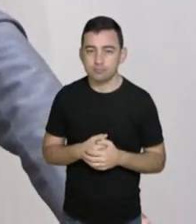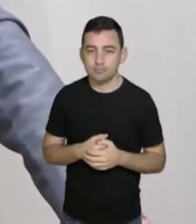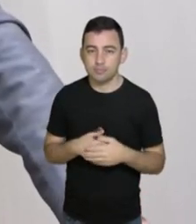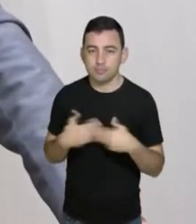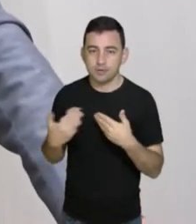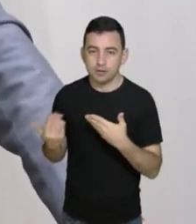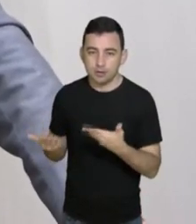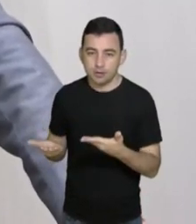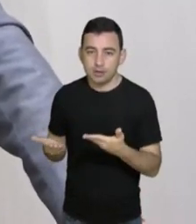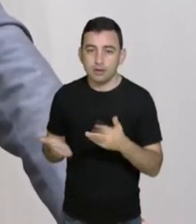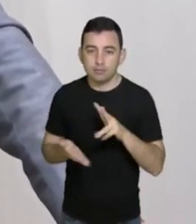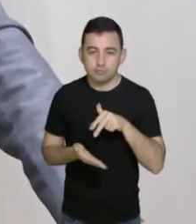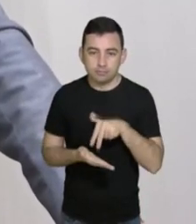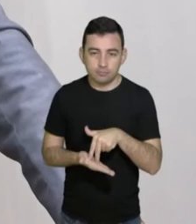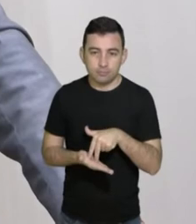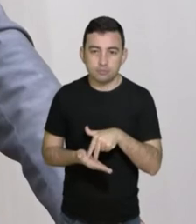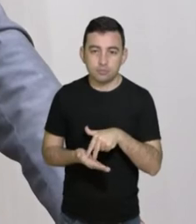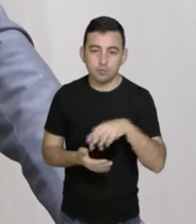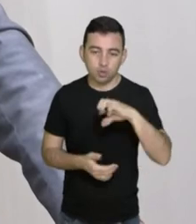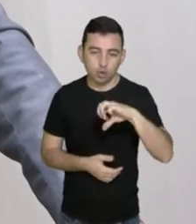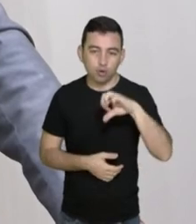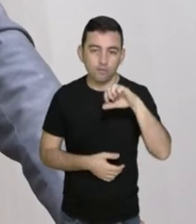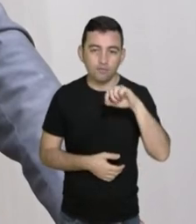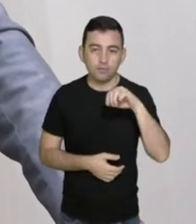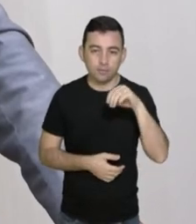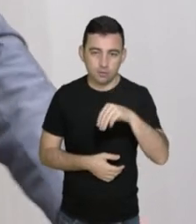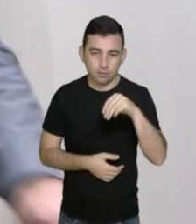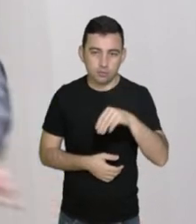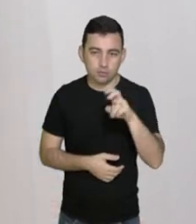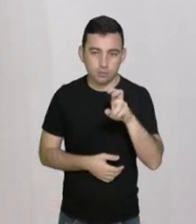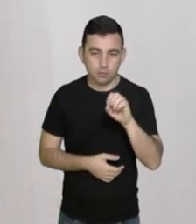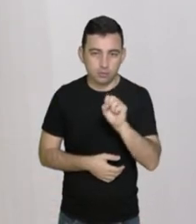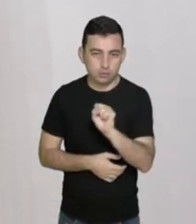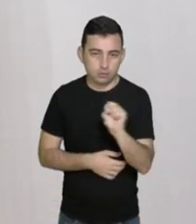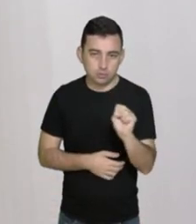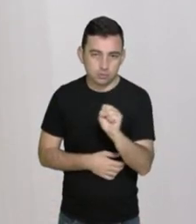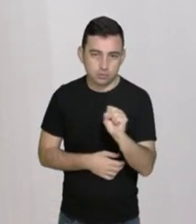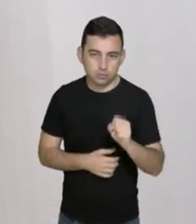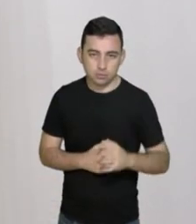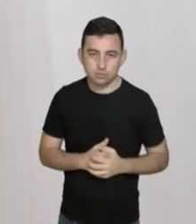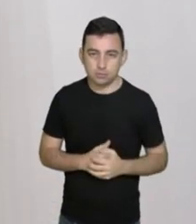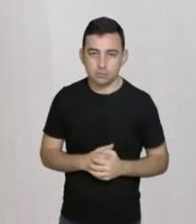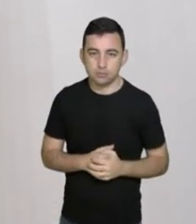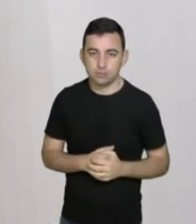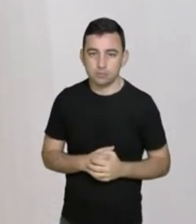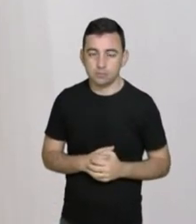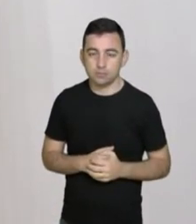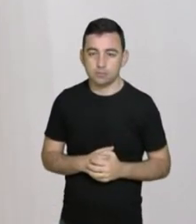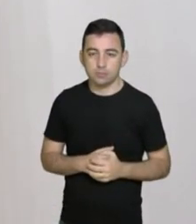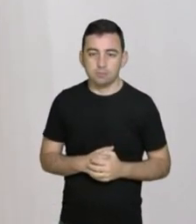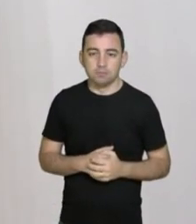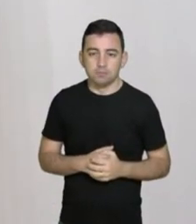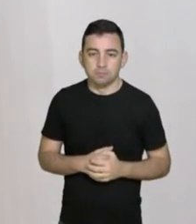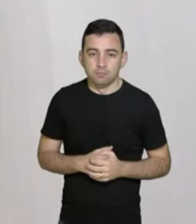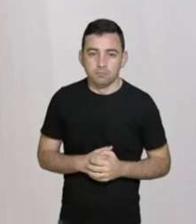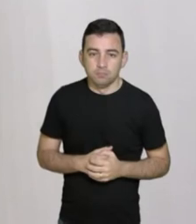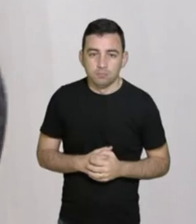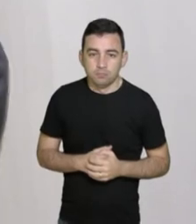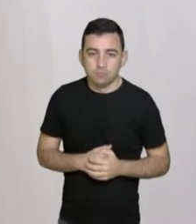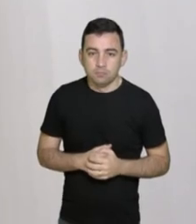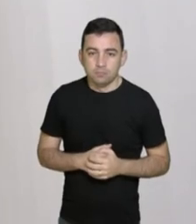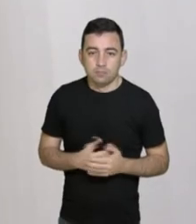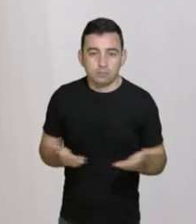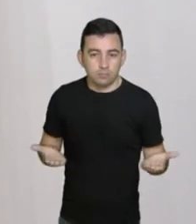ocupe os 9 minutos e 50 segundos do MDB. Muito obrigado. Com o tempo